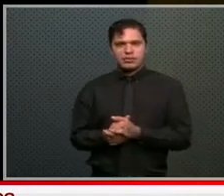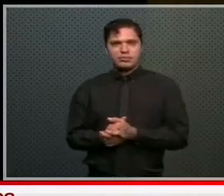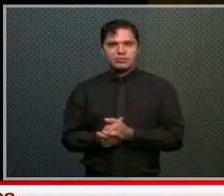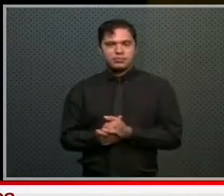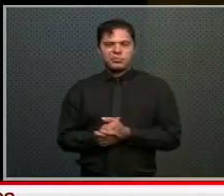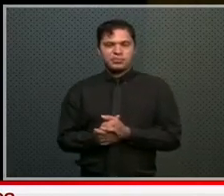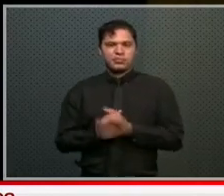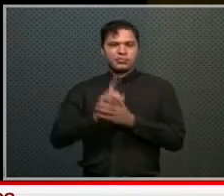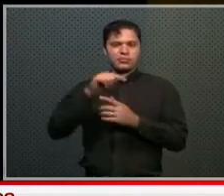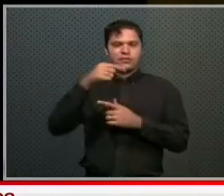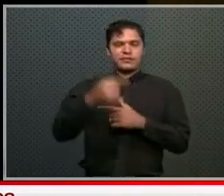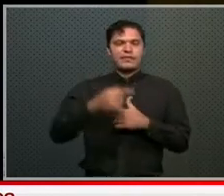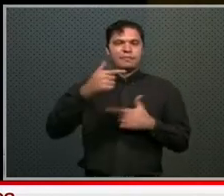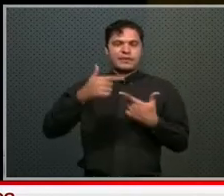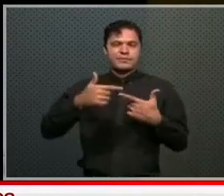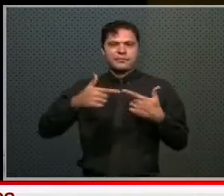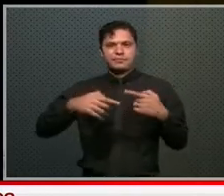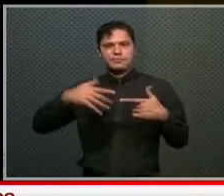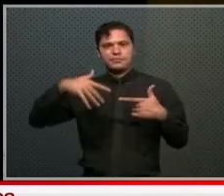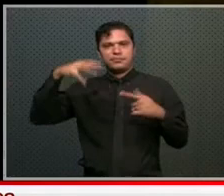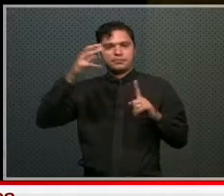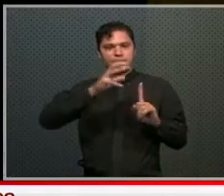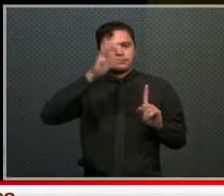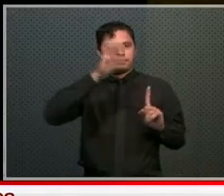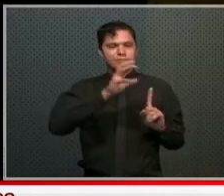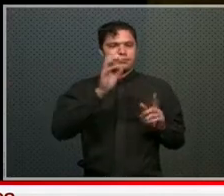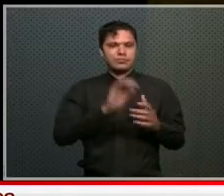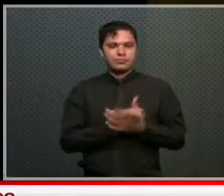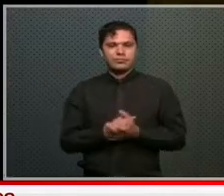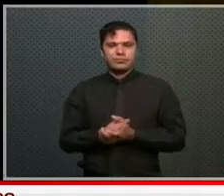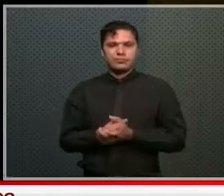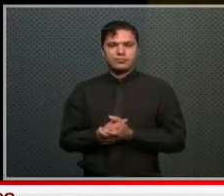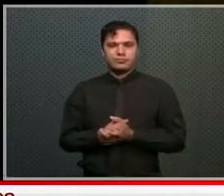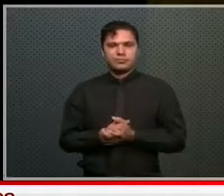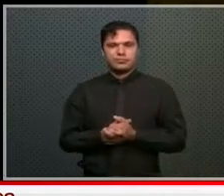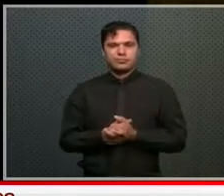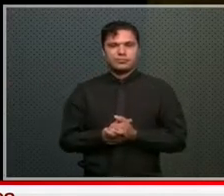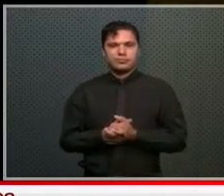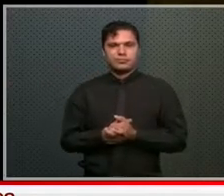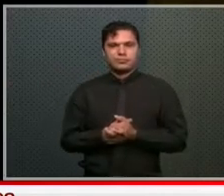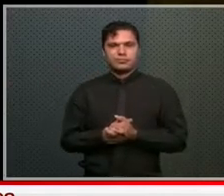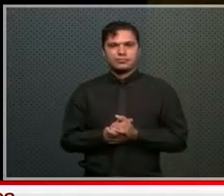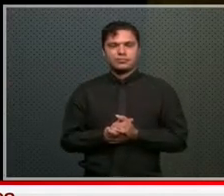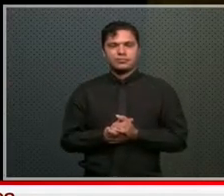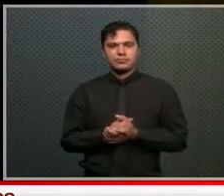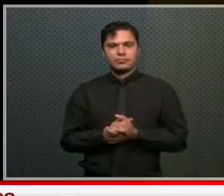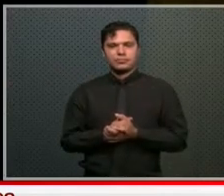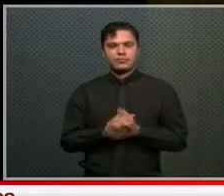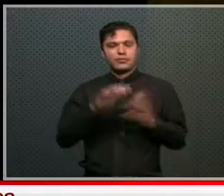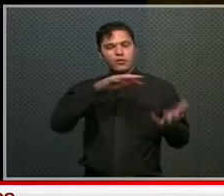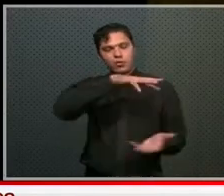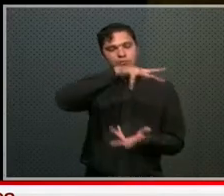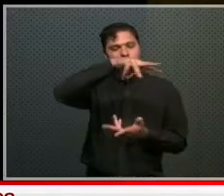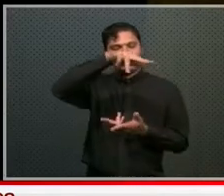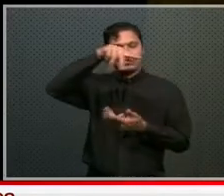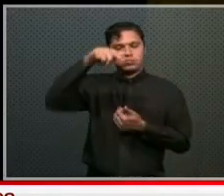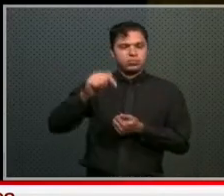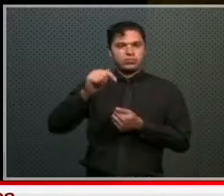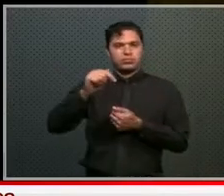ataques aconteceu o temor de muitos a privação do mundo de acessar